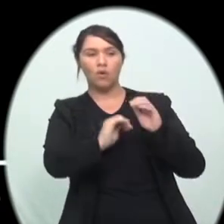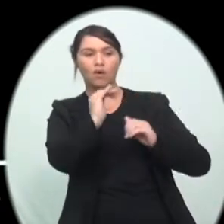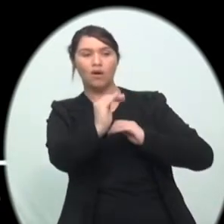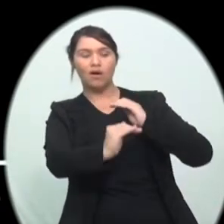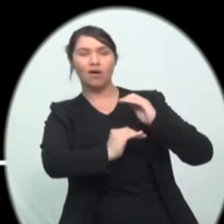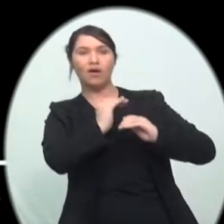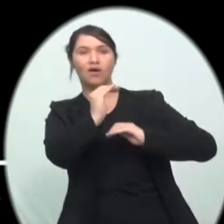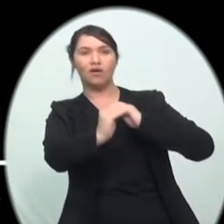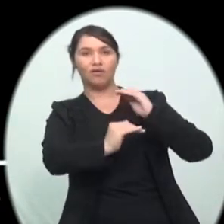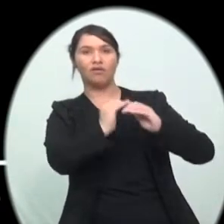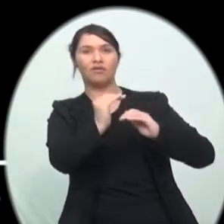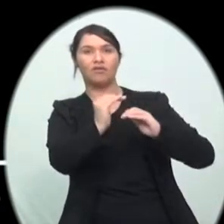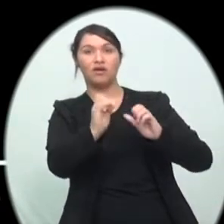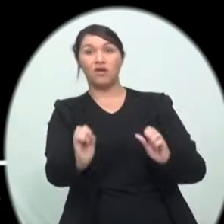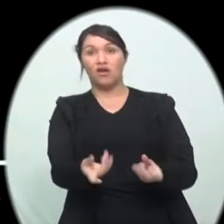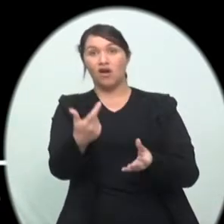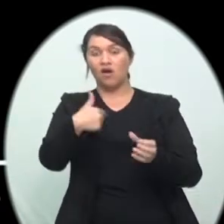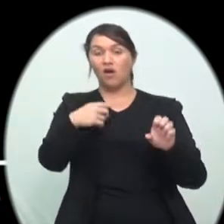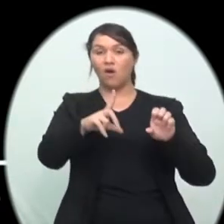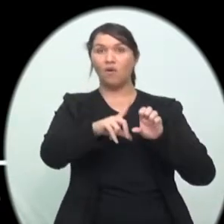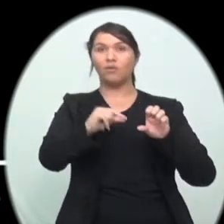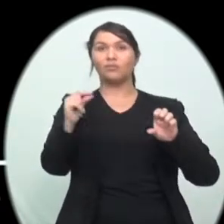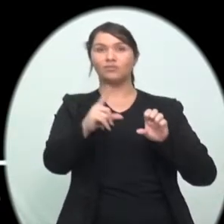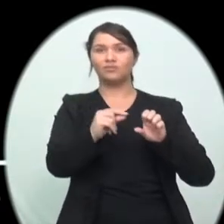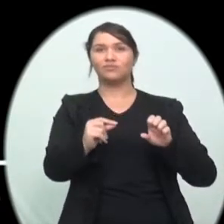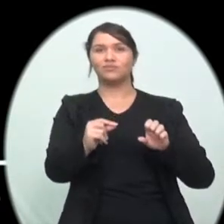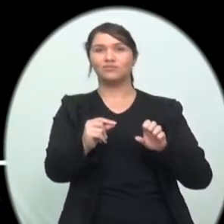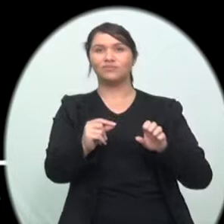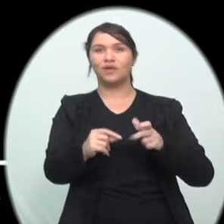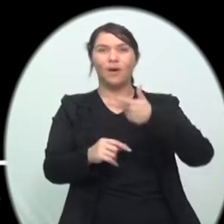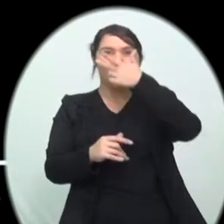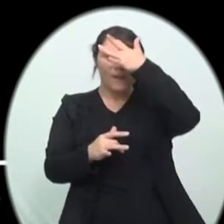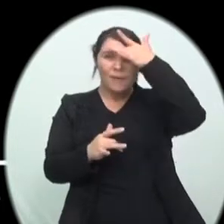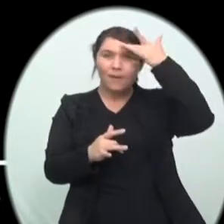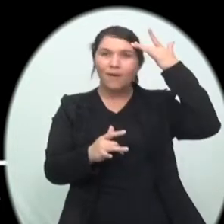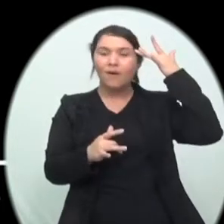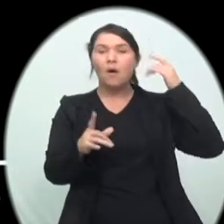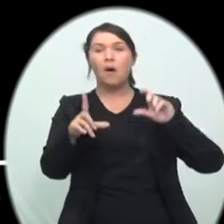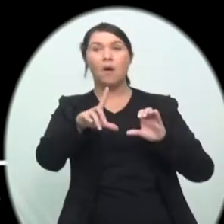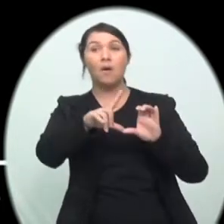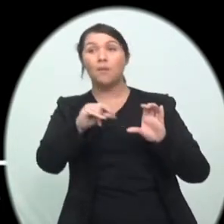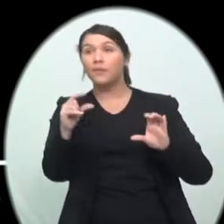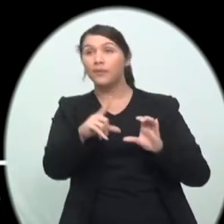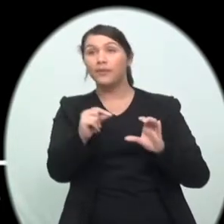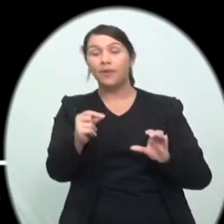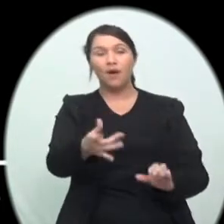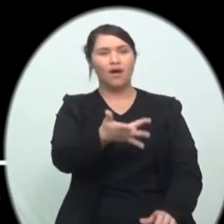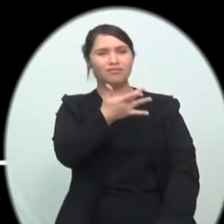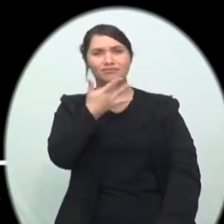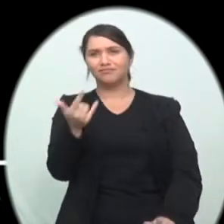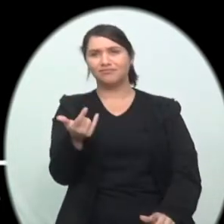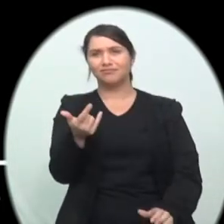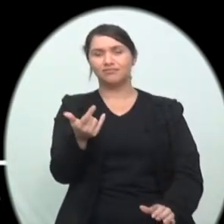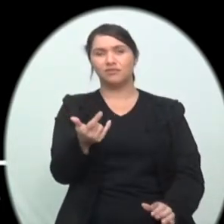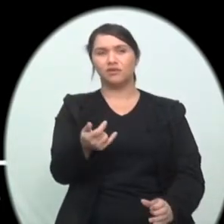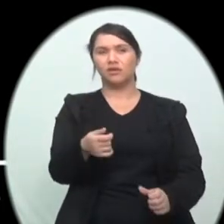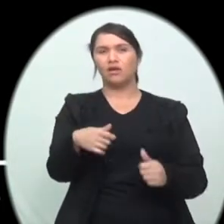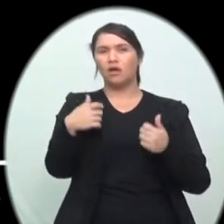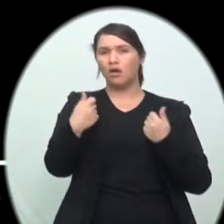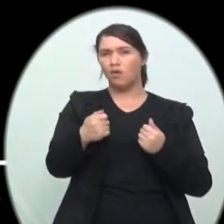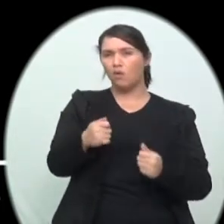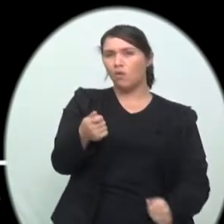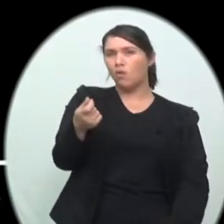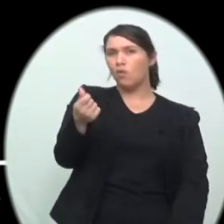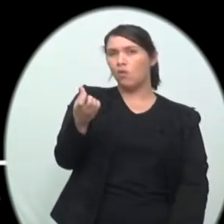empreendedor, nunca foi tão fácil com a tecnologia iniciar um negócio. Eu não preciso de milhões para construir um